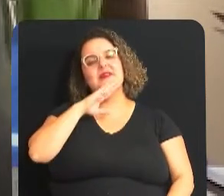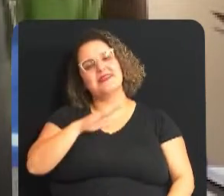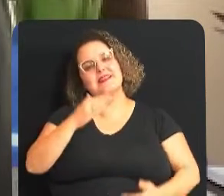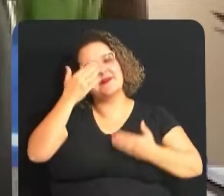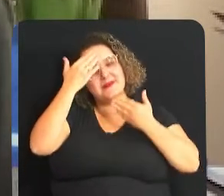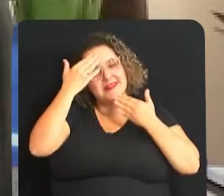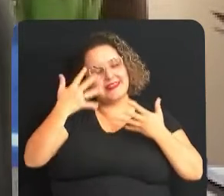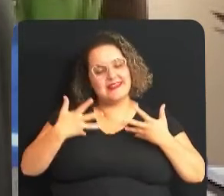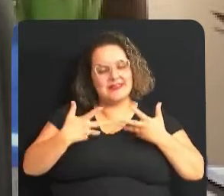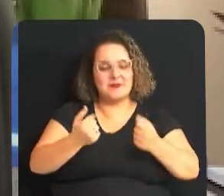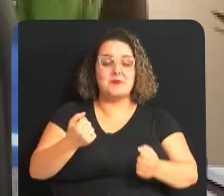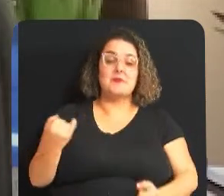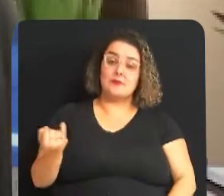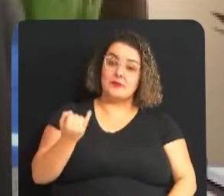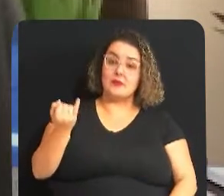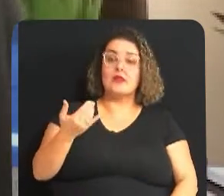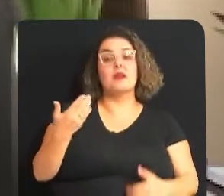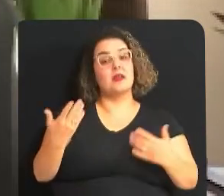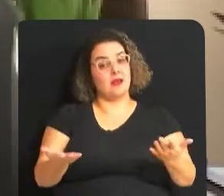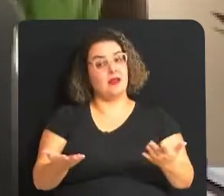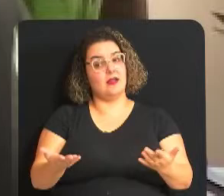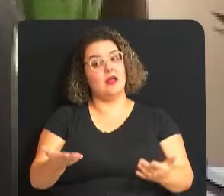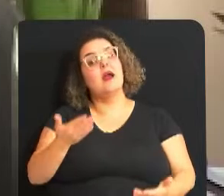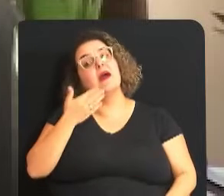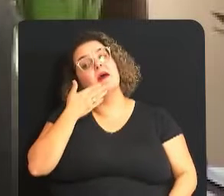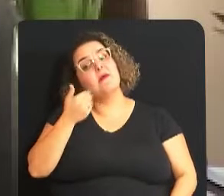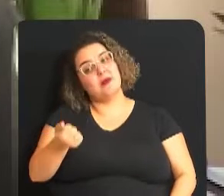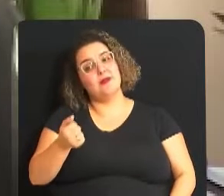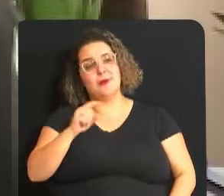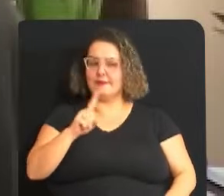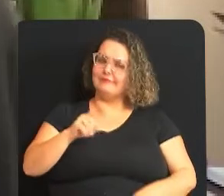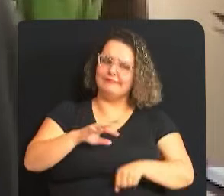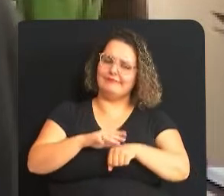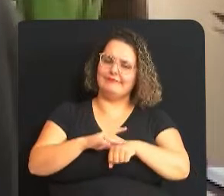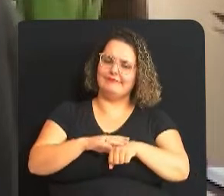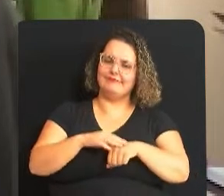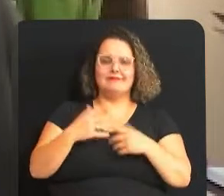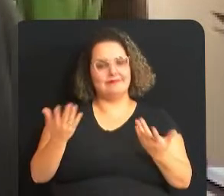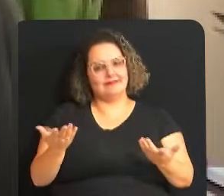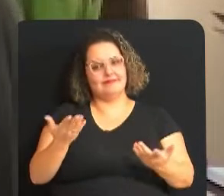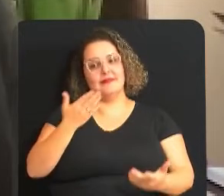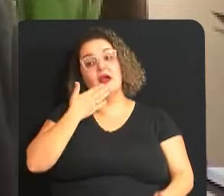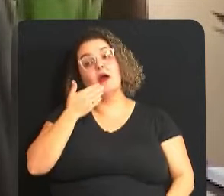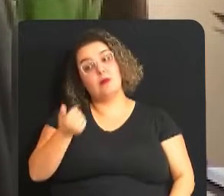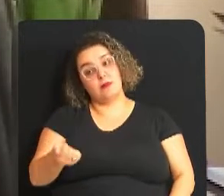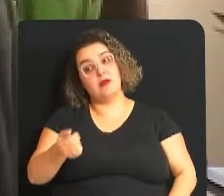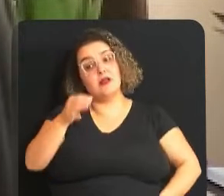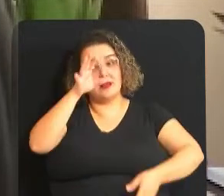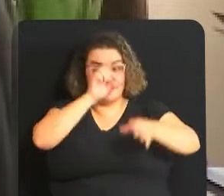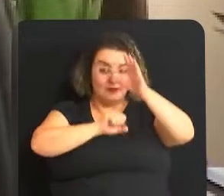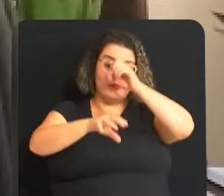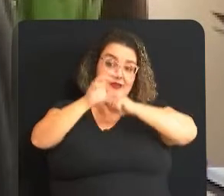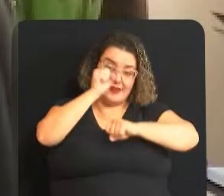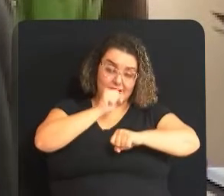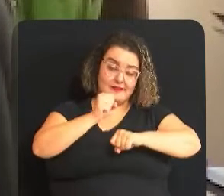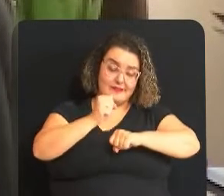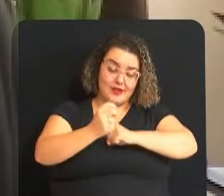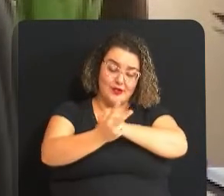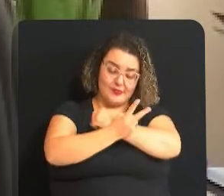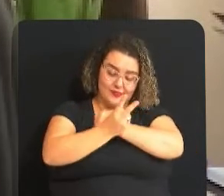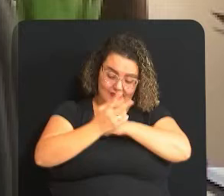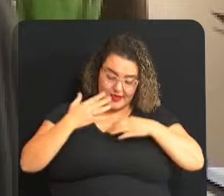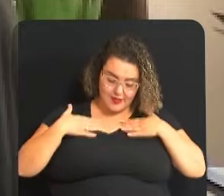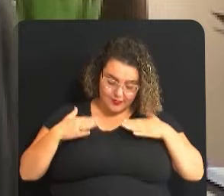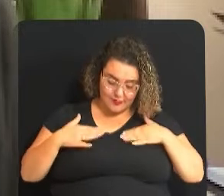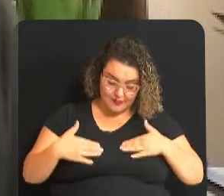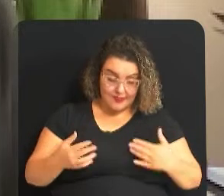convite. O importante é o seguinte, é muito melhor não ficar doente. É muito melhor você aprender a cuidar da tua máquina para ela